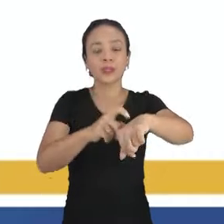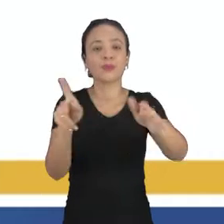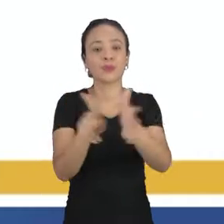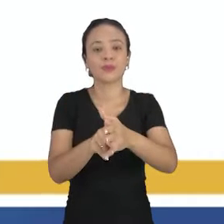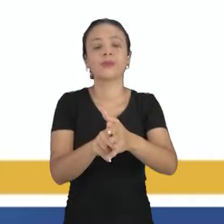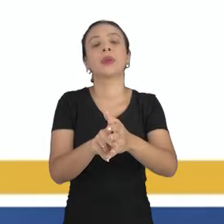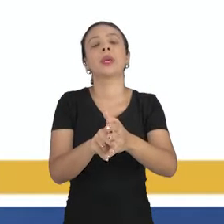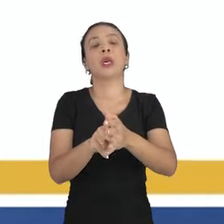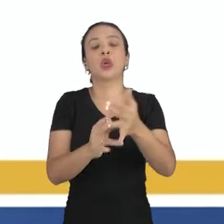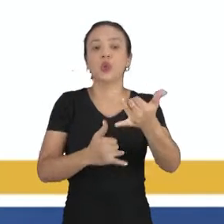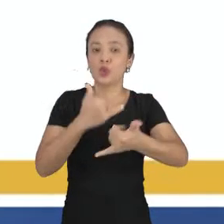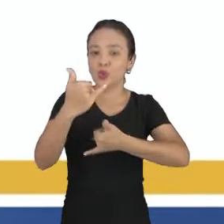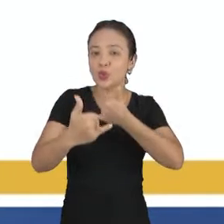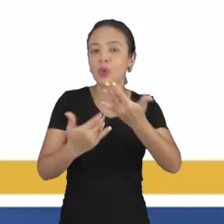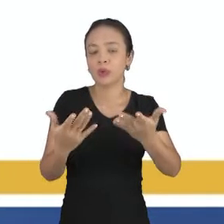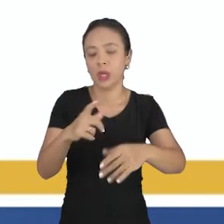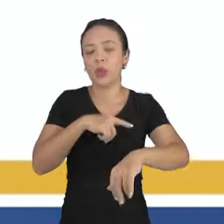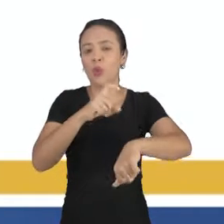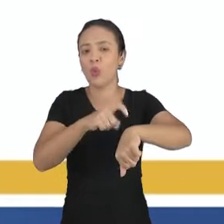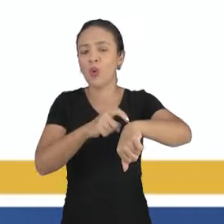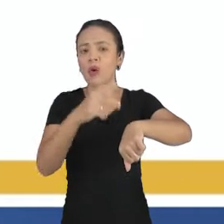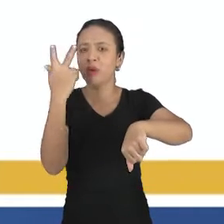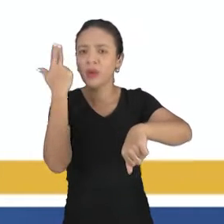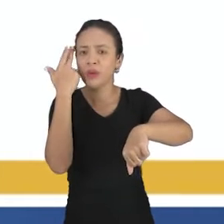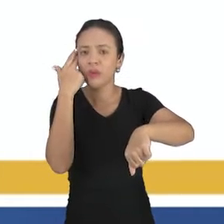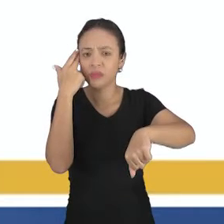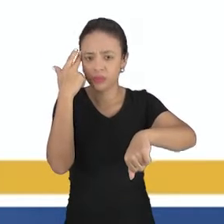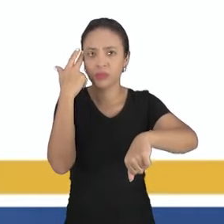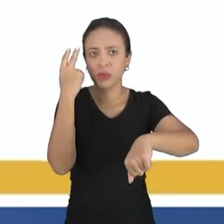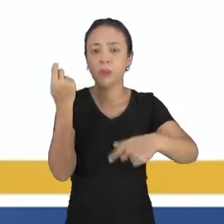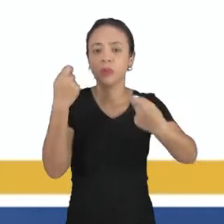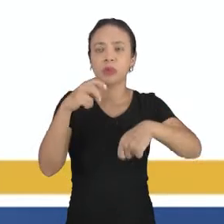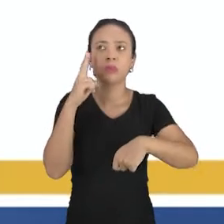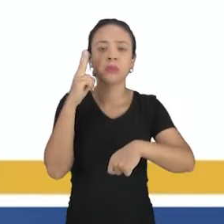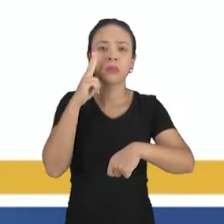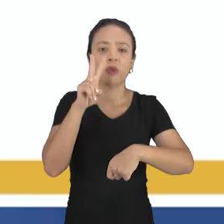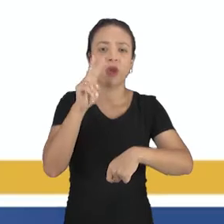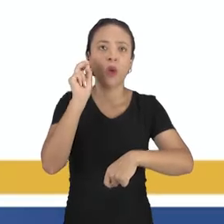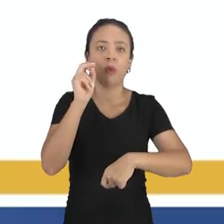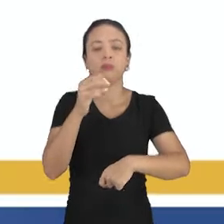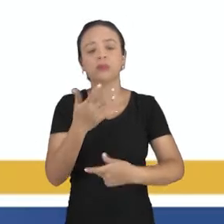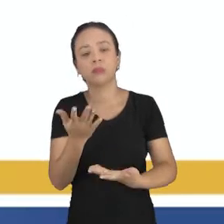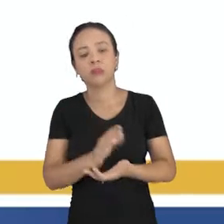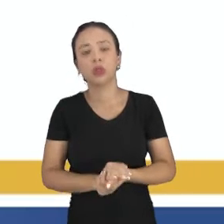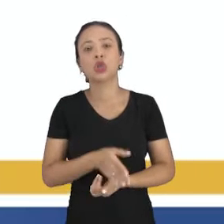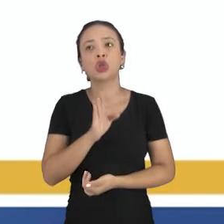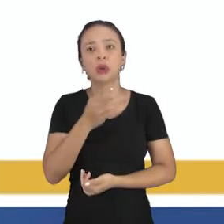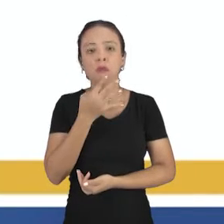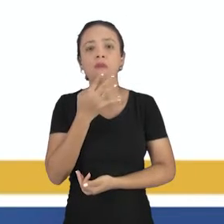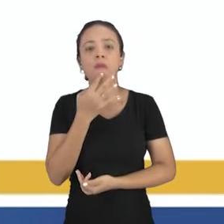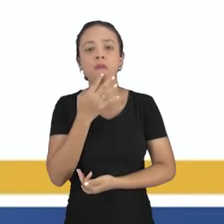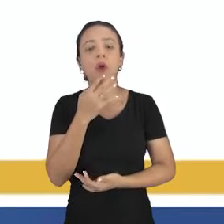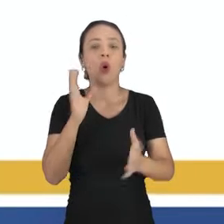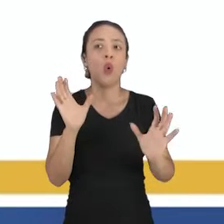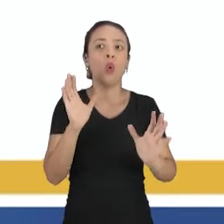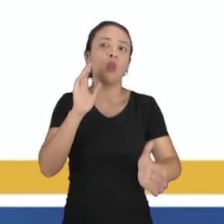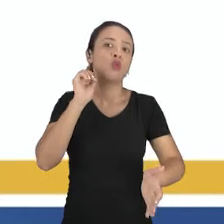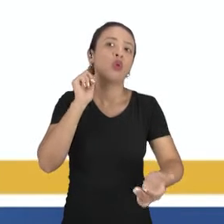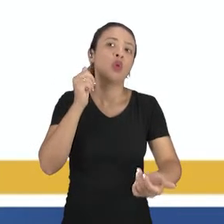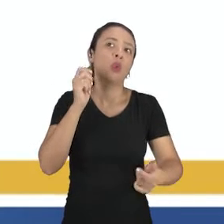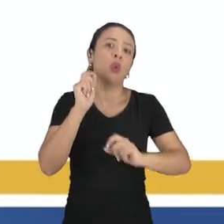que aquele tempo normal que a gente vai ver por exemplo como montes conhece a partida de futebol